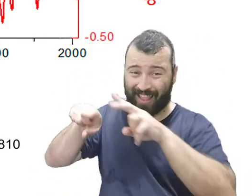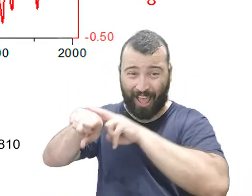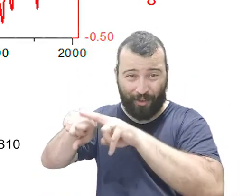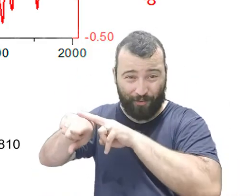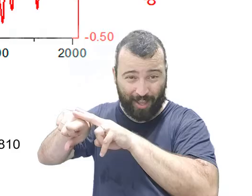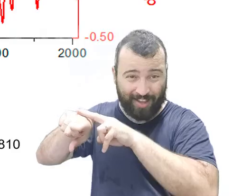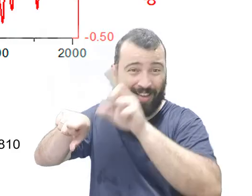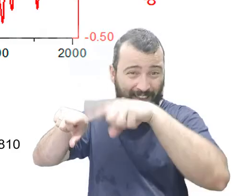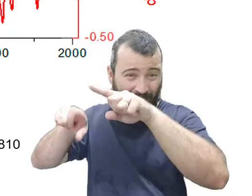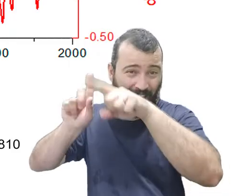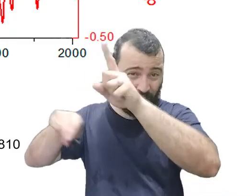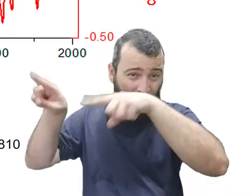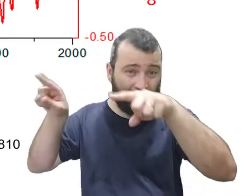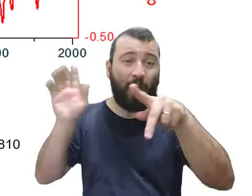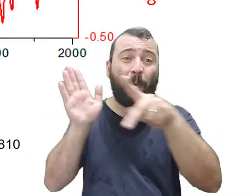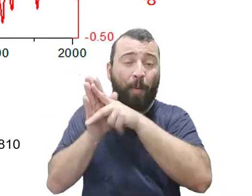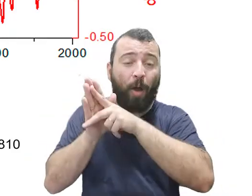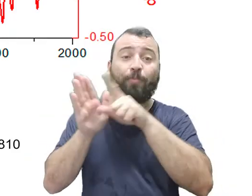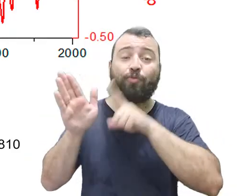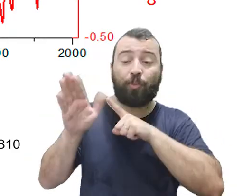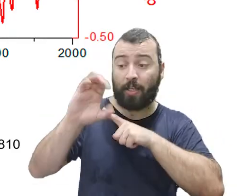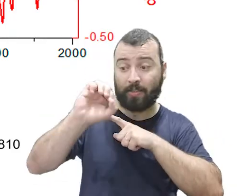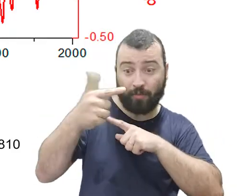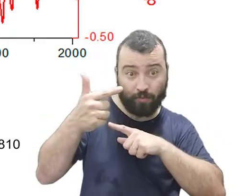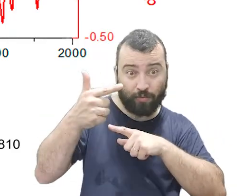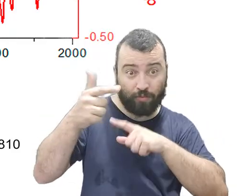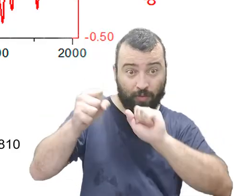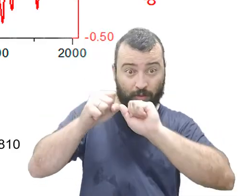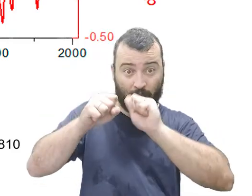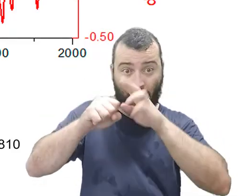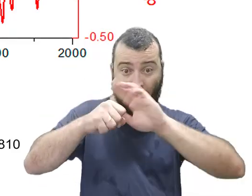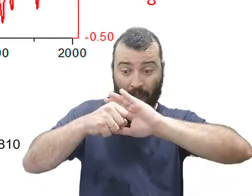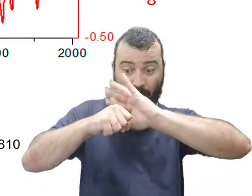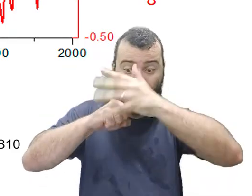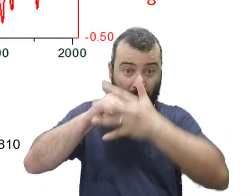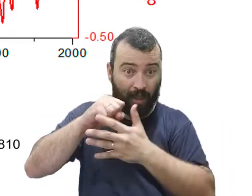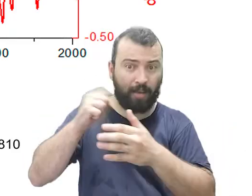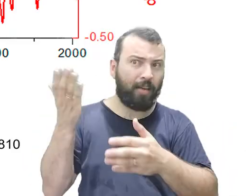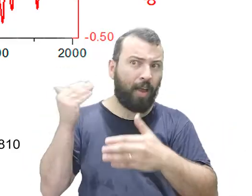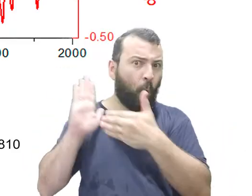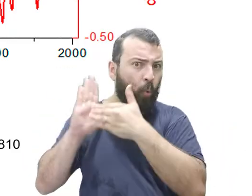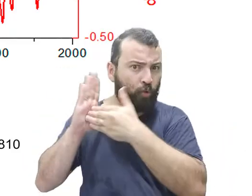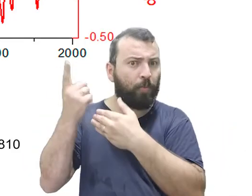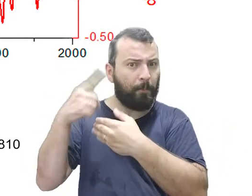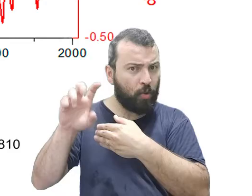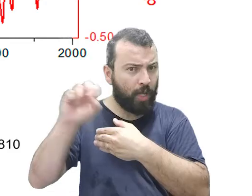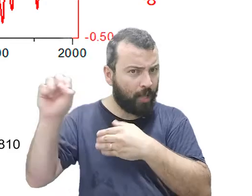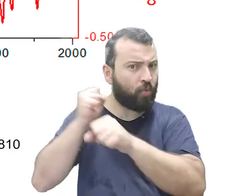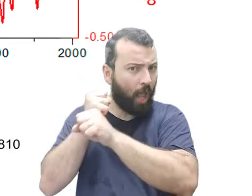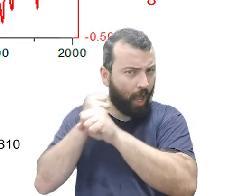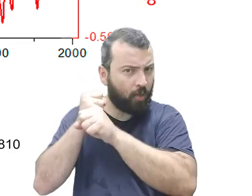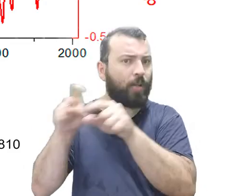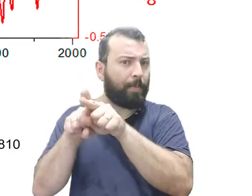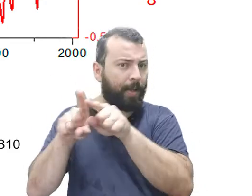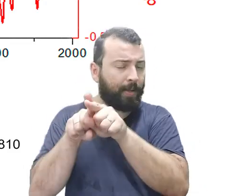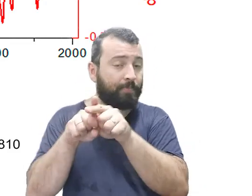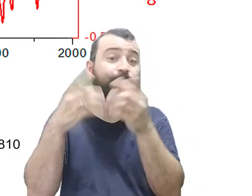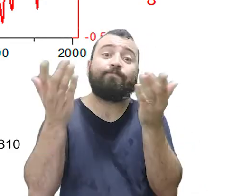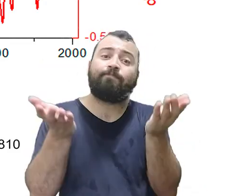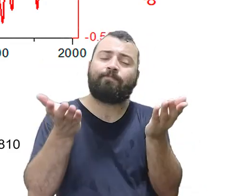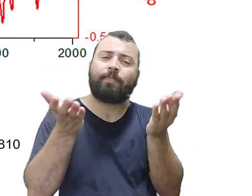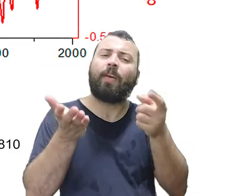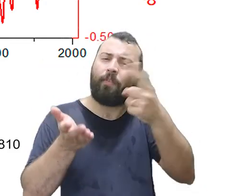verde, as variações da concentração de CO2 da atmosfera, para esses últimos 1.500 anos também.